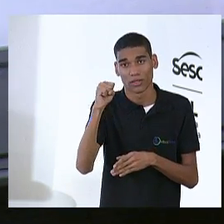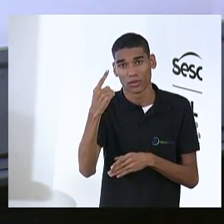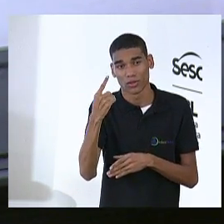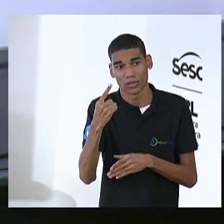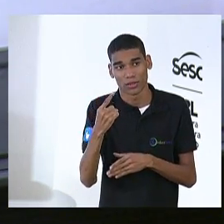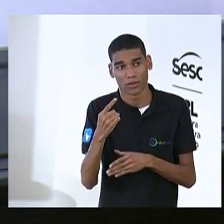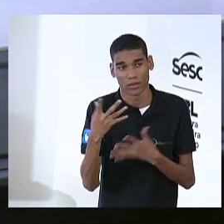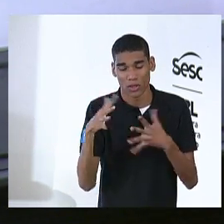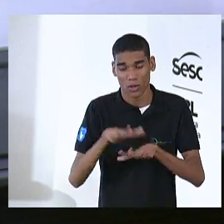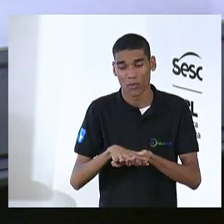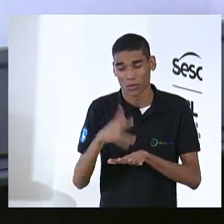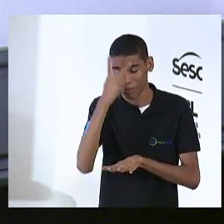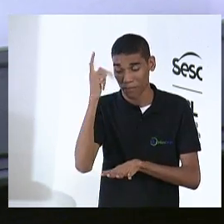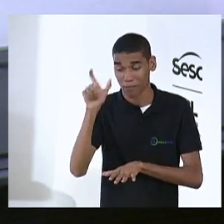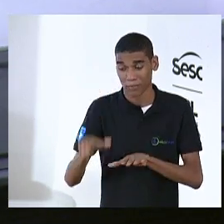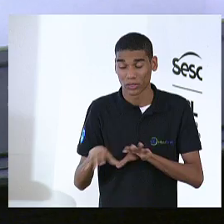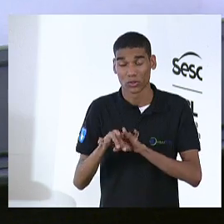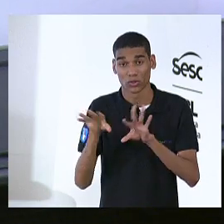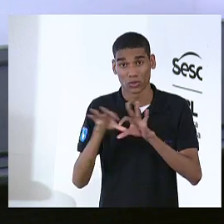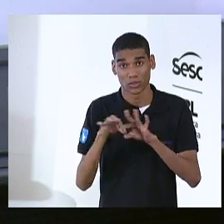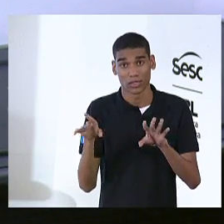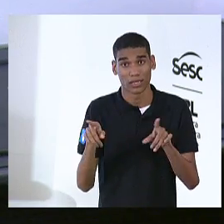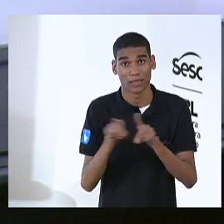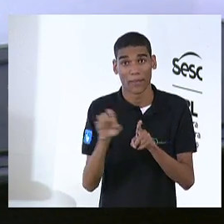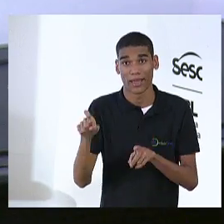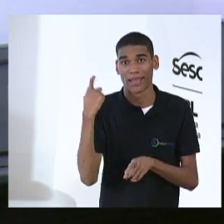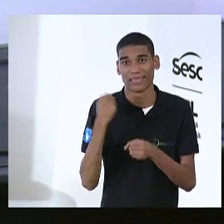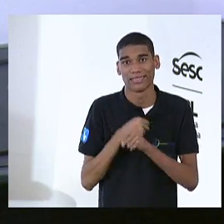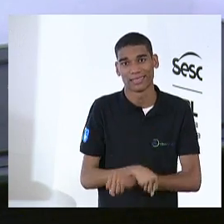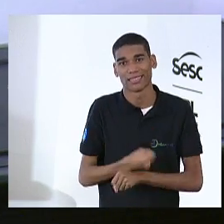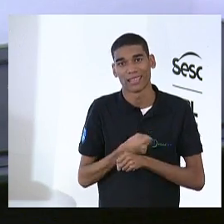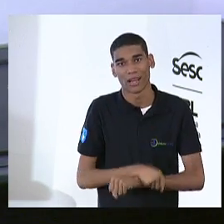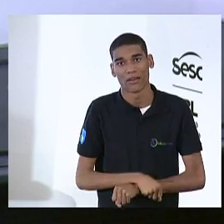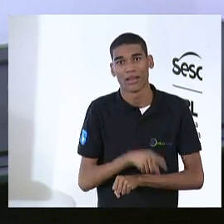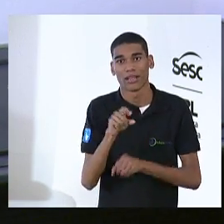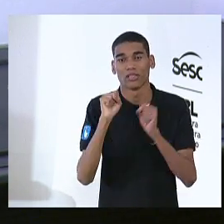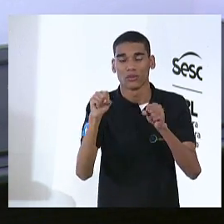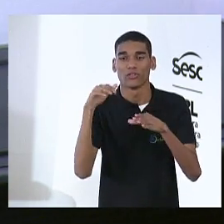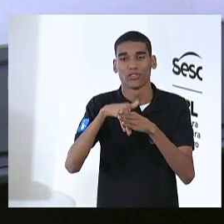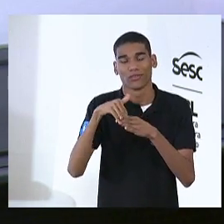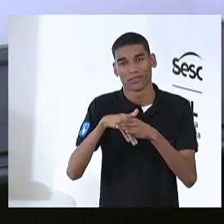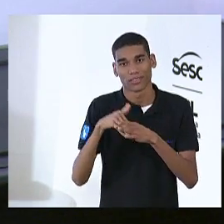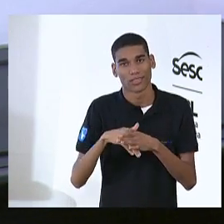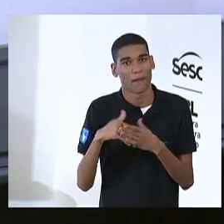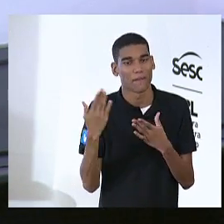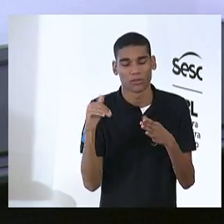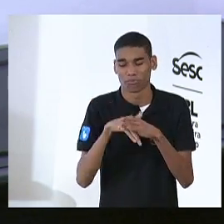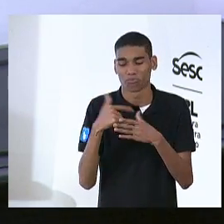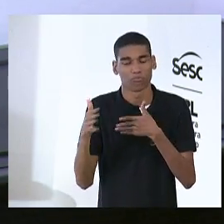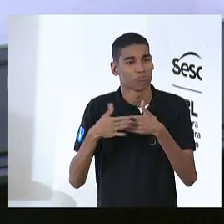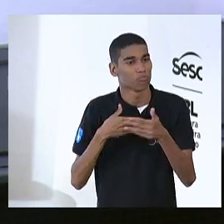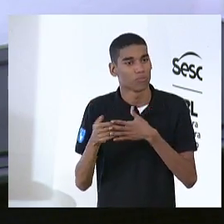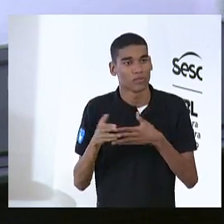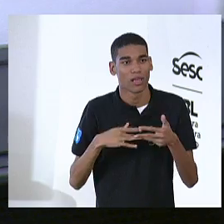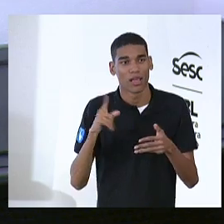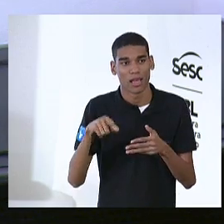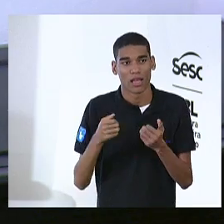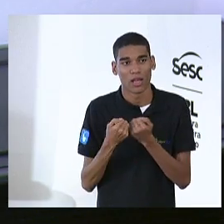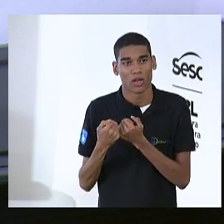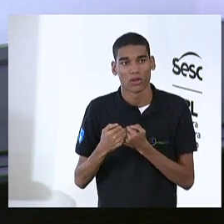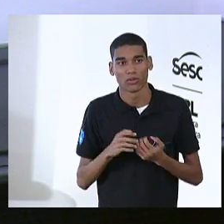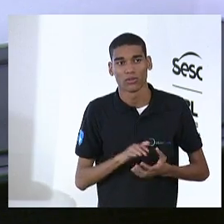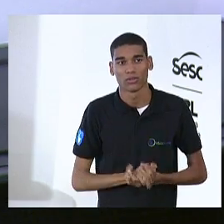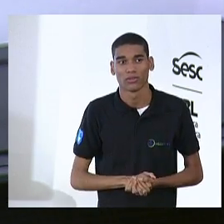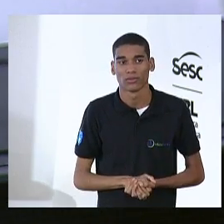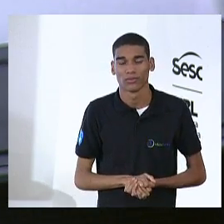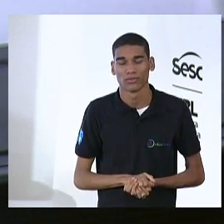1881, incluindo libertos, ex-escravos, portanto. Eles podiam votar, mas não ser votados. Esse era o jogo. Mas, de qualquer